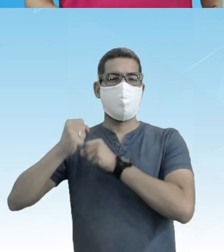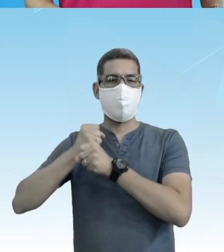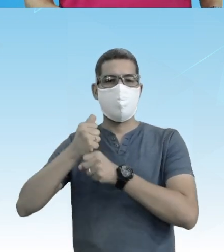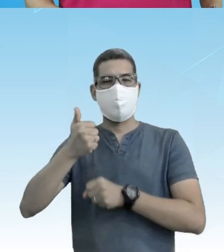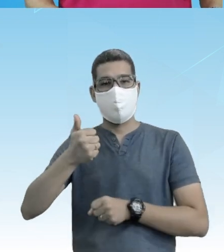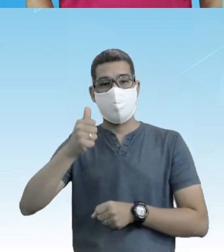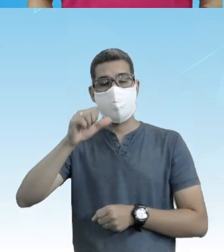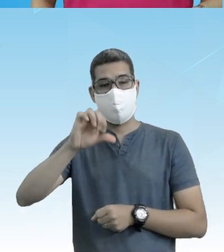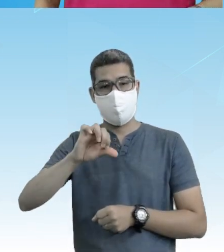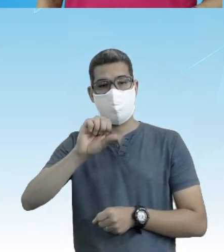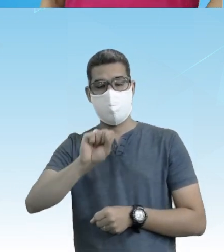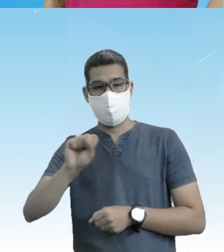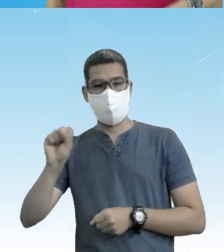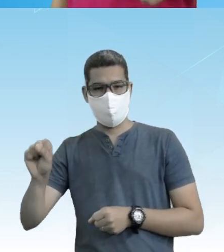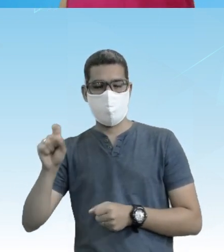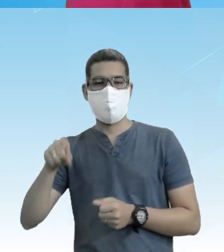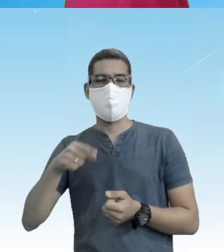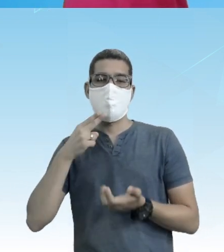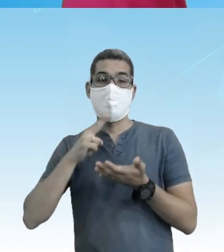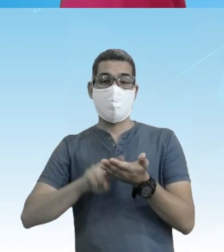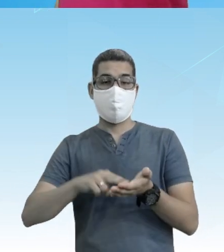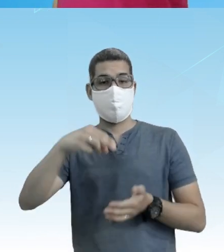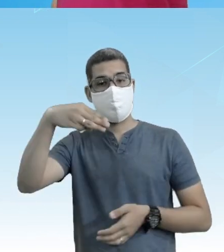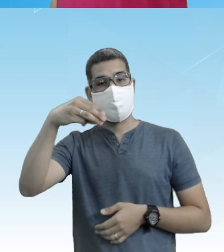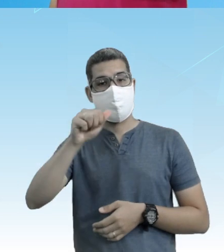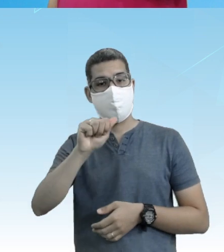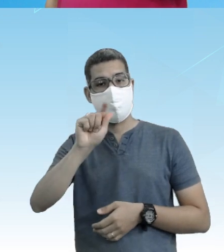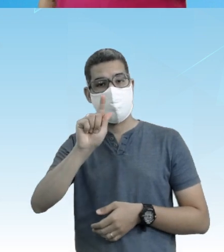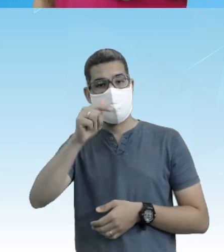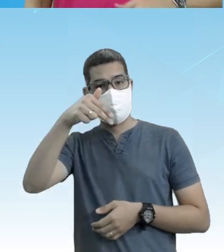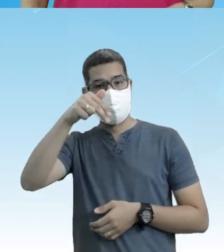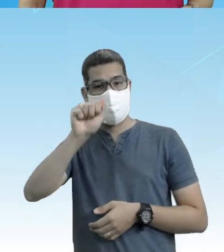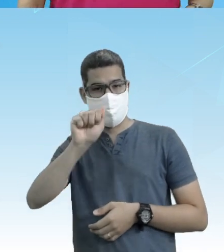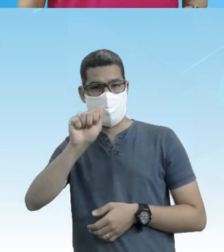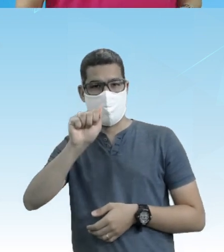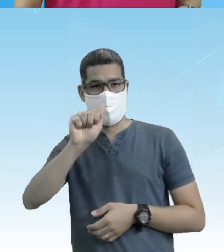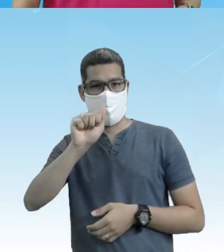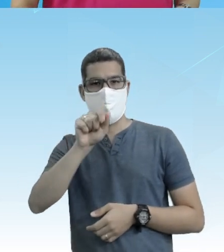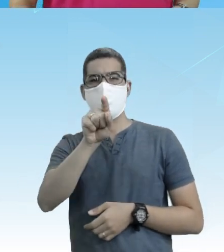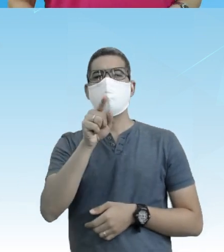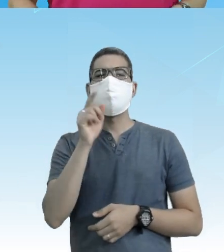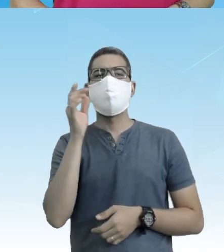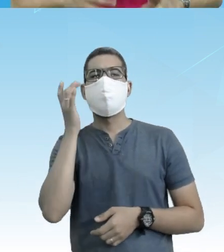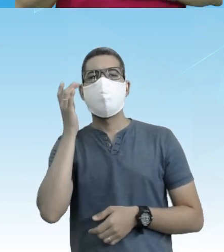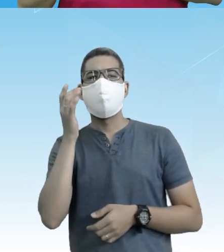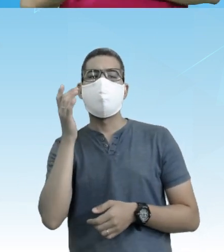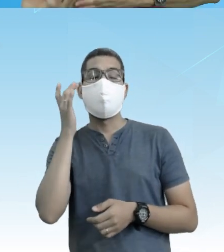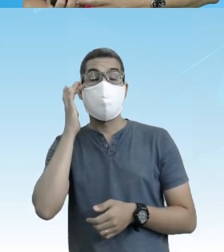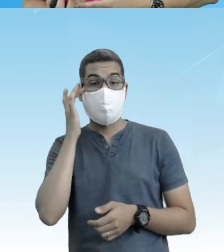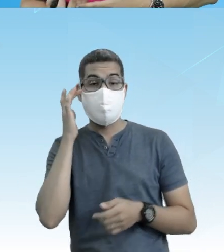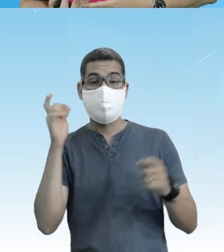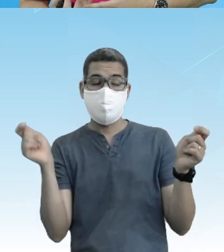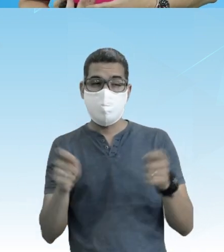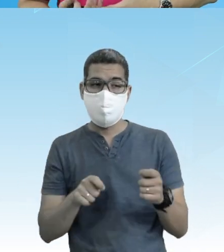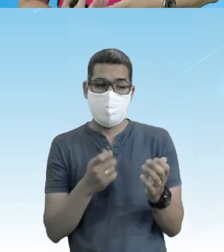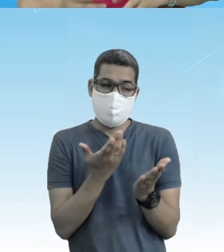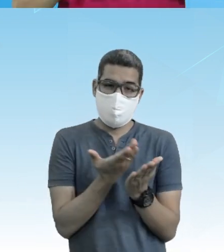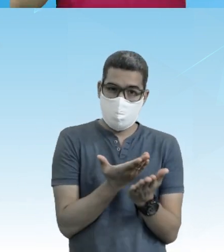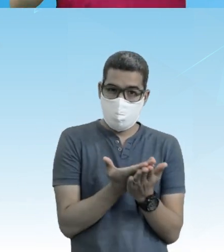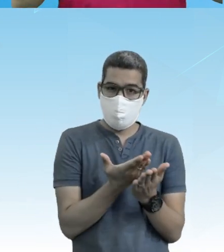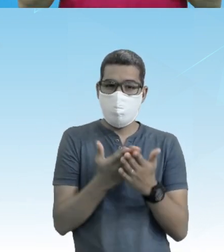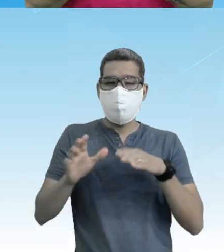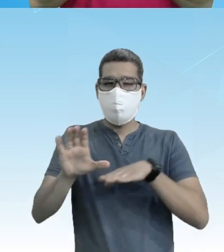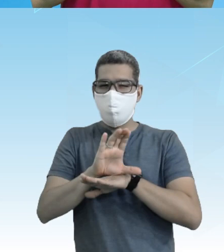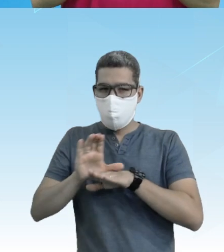chamada Constituição Cidadã. Que tal você, estudante, pesquisar um pouco mais sobre a Constituição brasileira, a